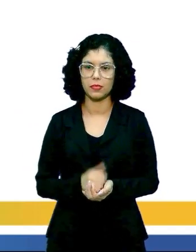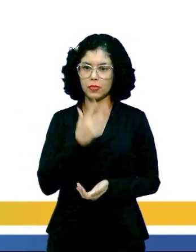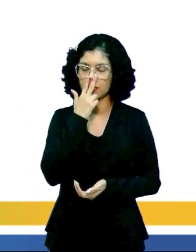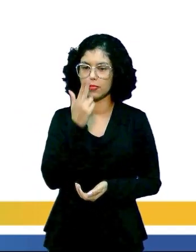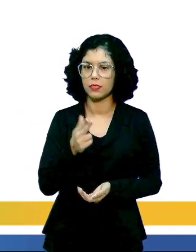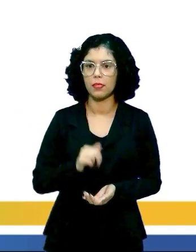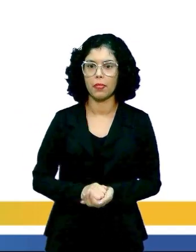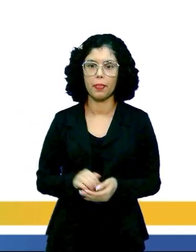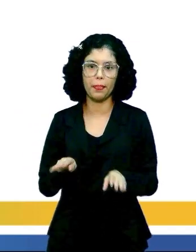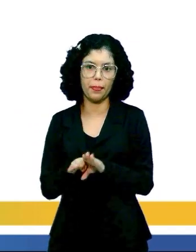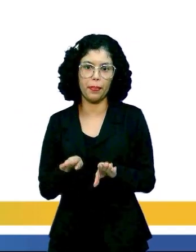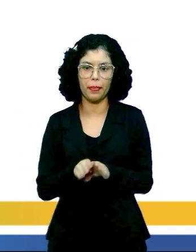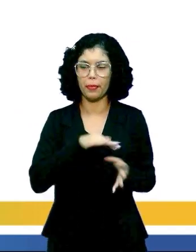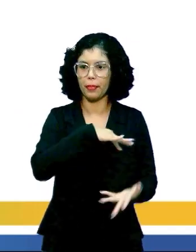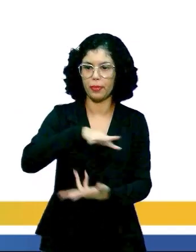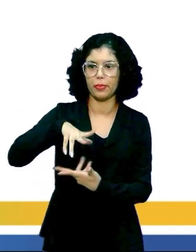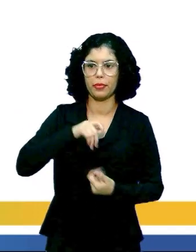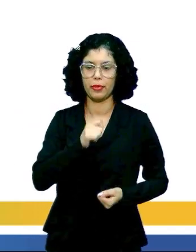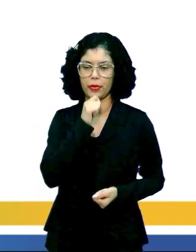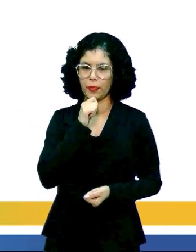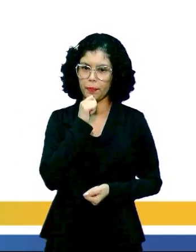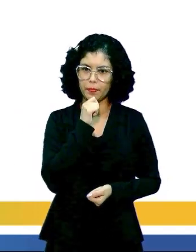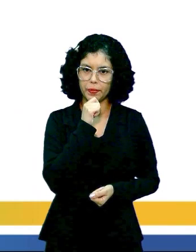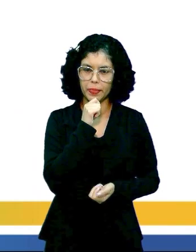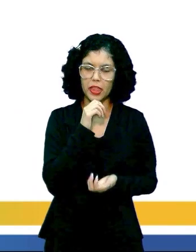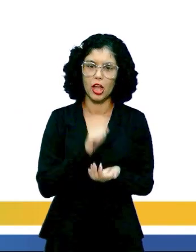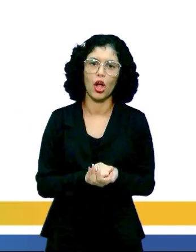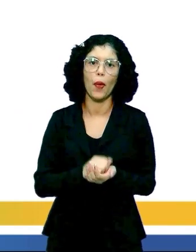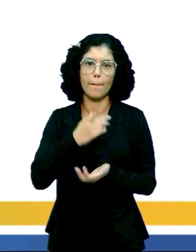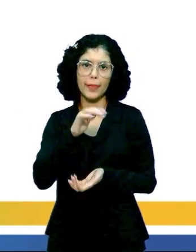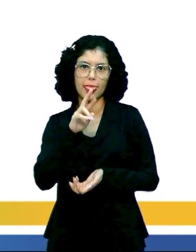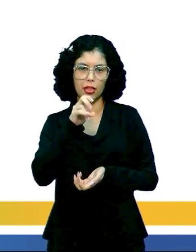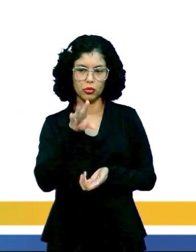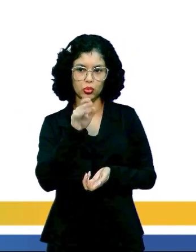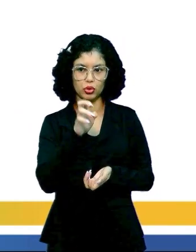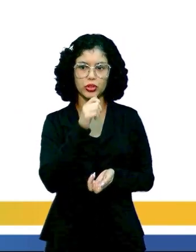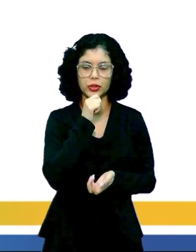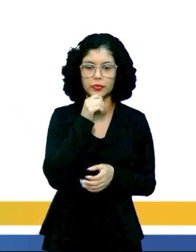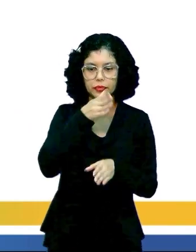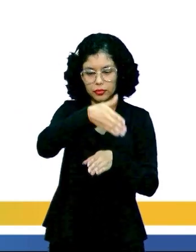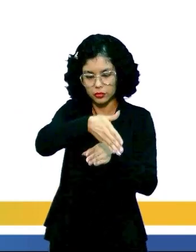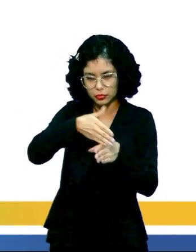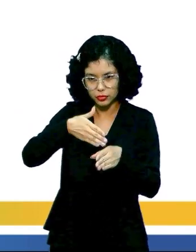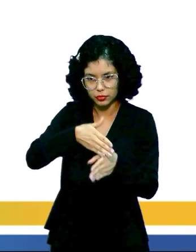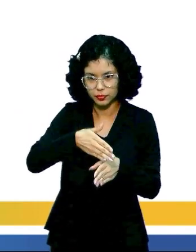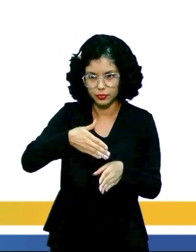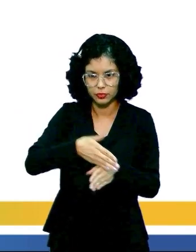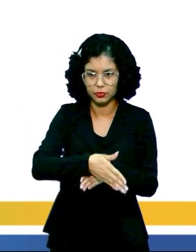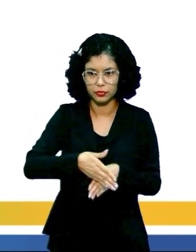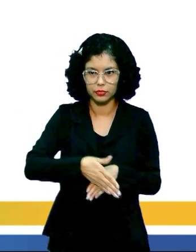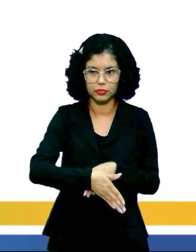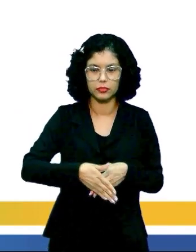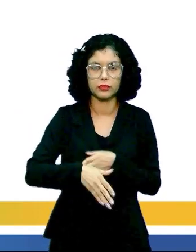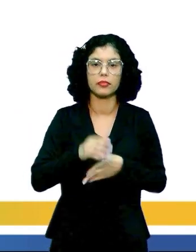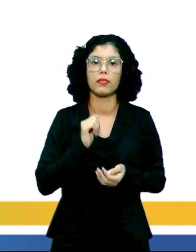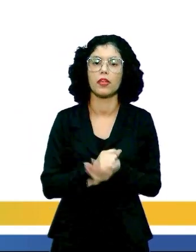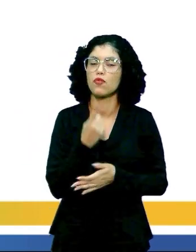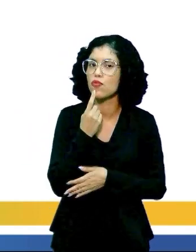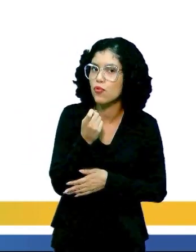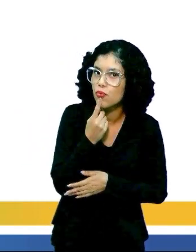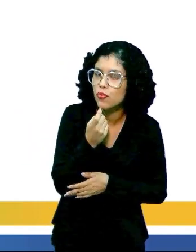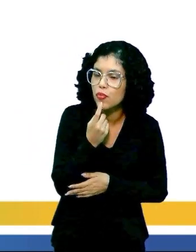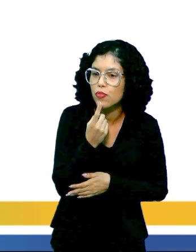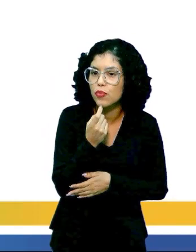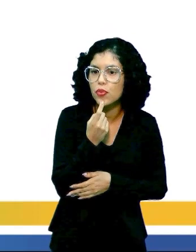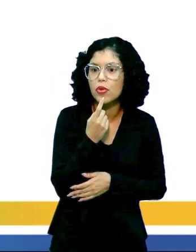uma melancia, a um cookies, a um panetone, que ao cortar uma melancia nós vamos ver aquela massa vermelha, que seria